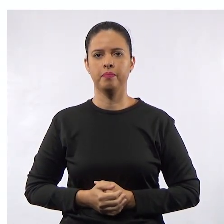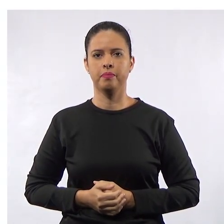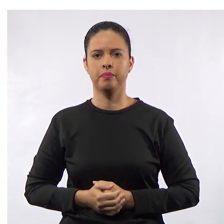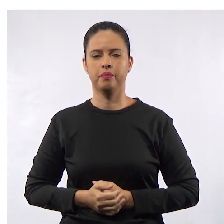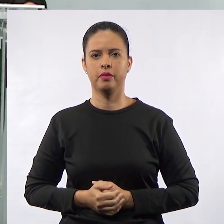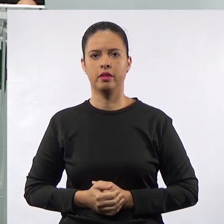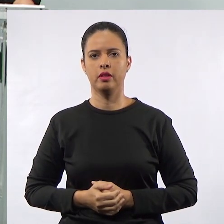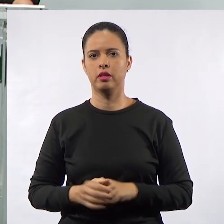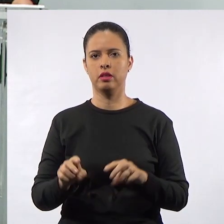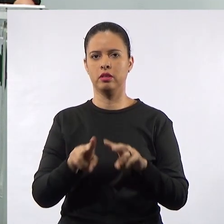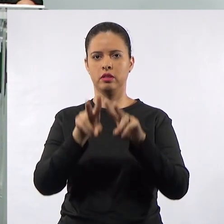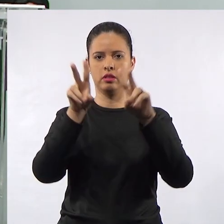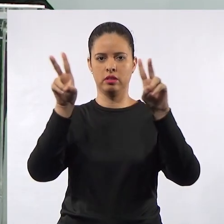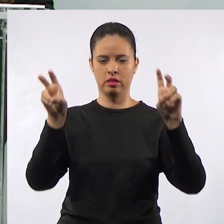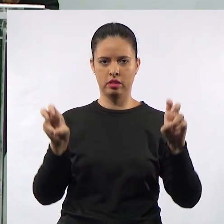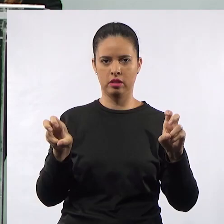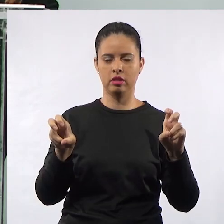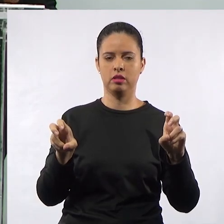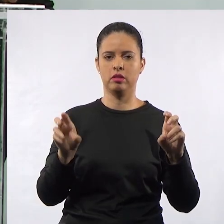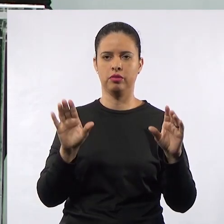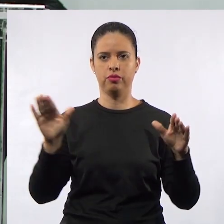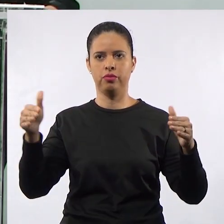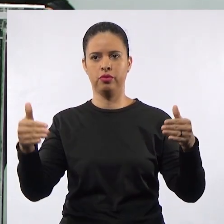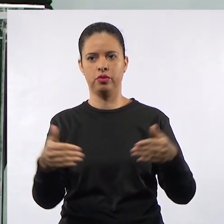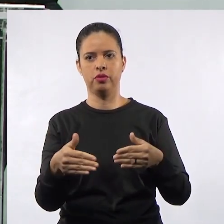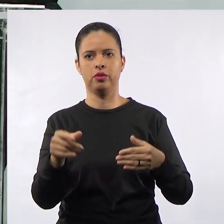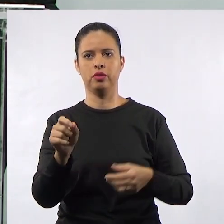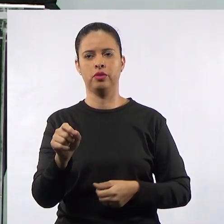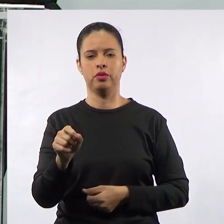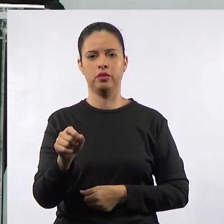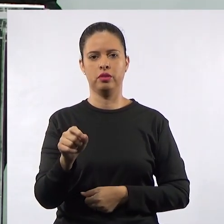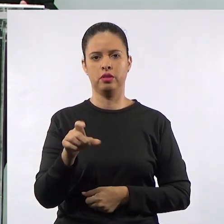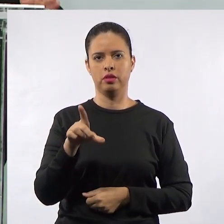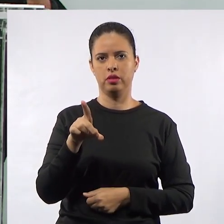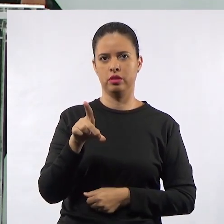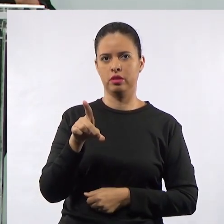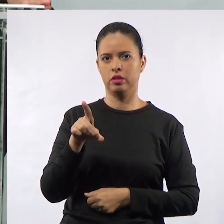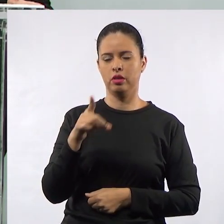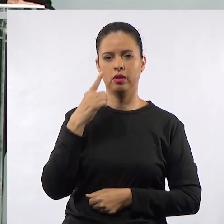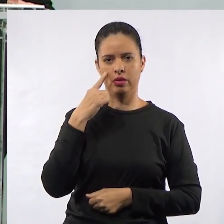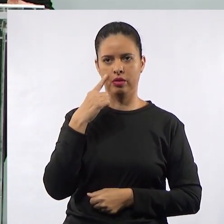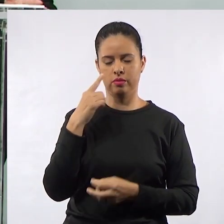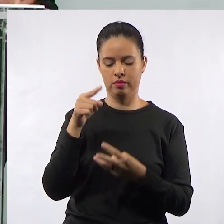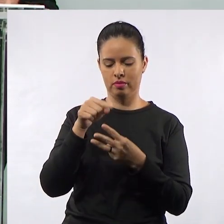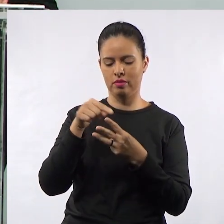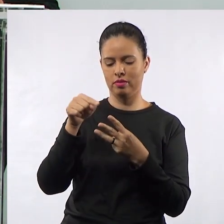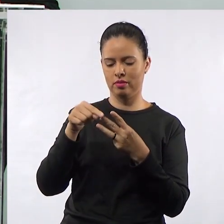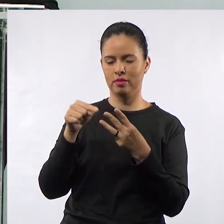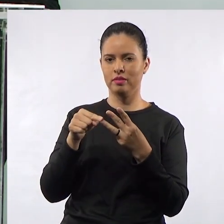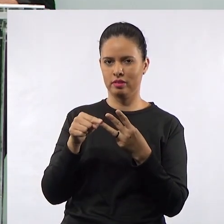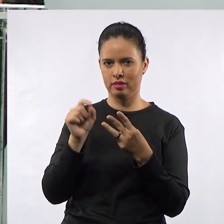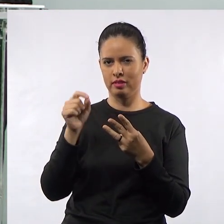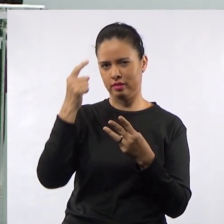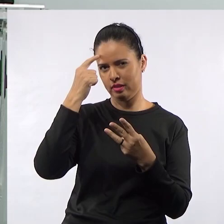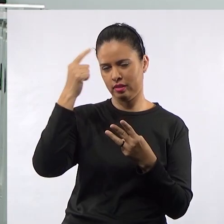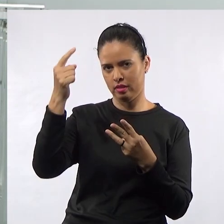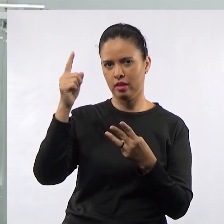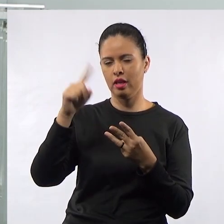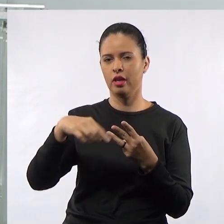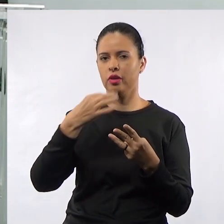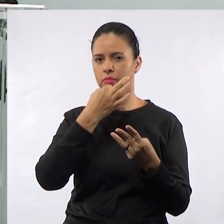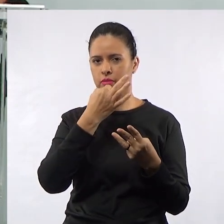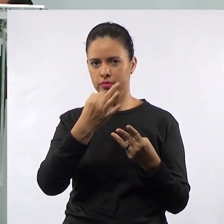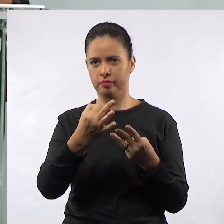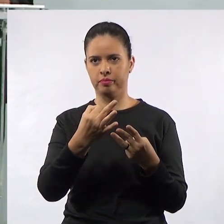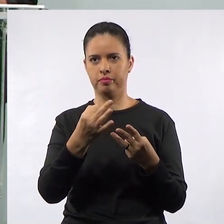vamos lá pessoal sobre essa temática a respeito da dissolução da liquidação e da extinção da